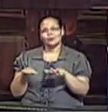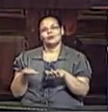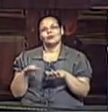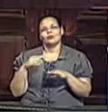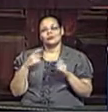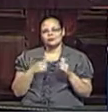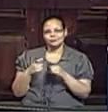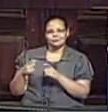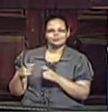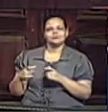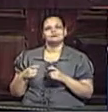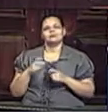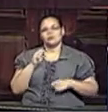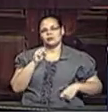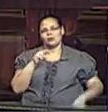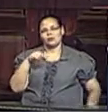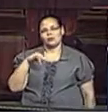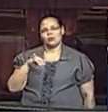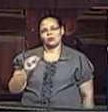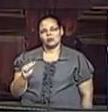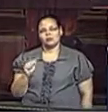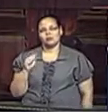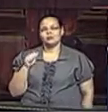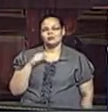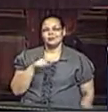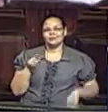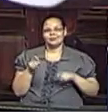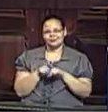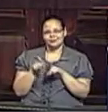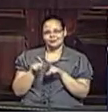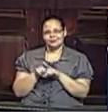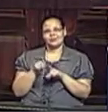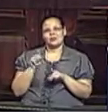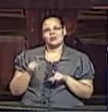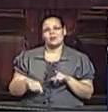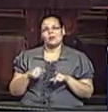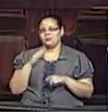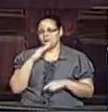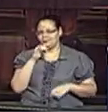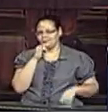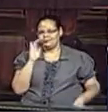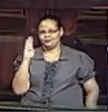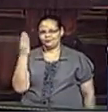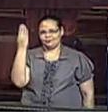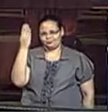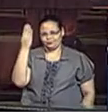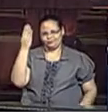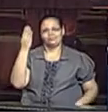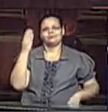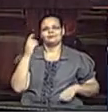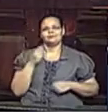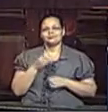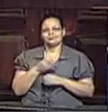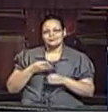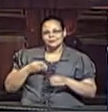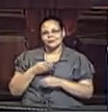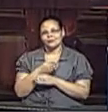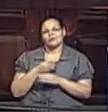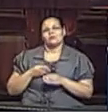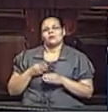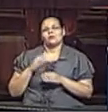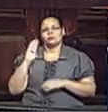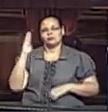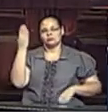região serrana. Quero fazer um reconhecimento aos donos das pequenas marcenarias dos municípios do noroeste e do norte do